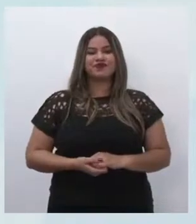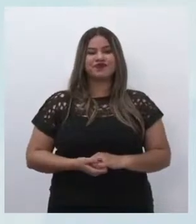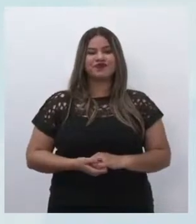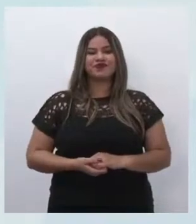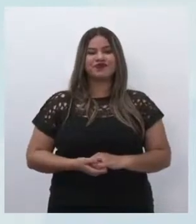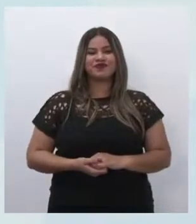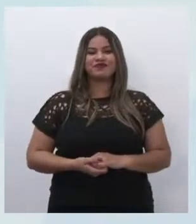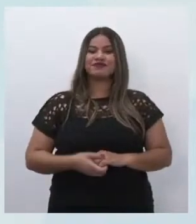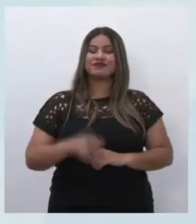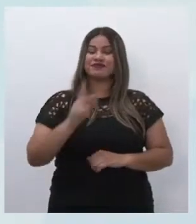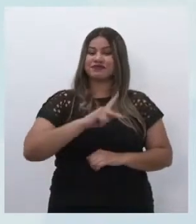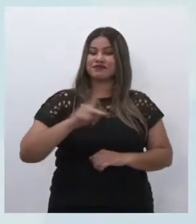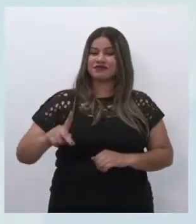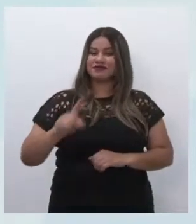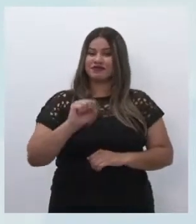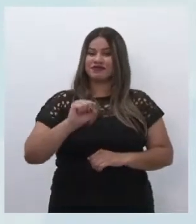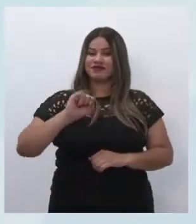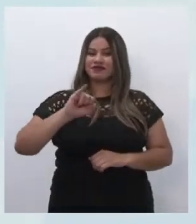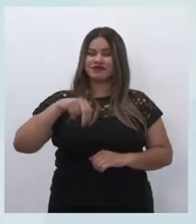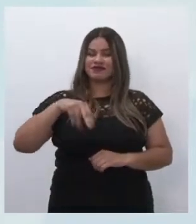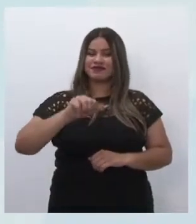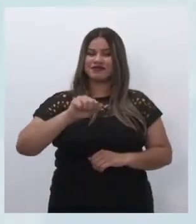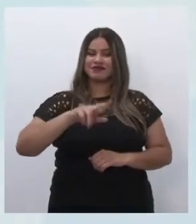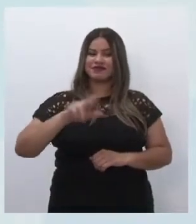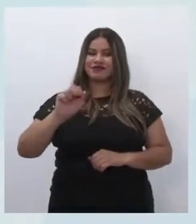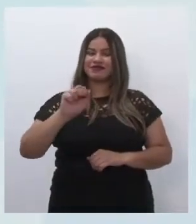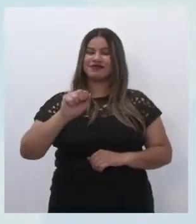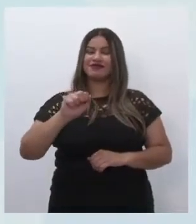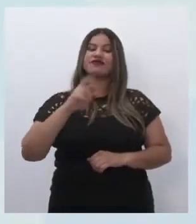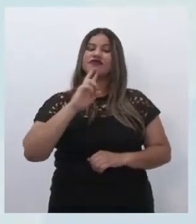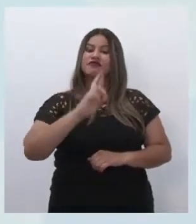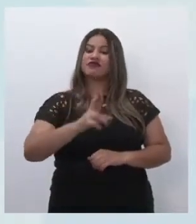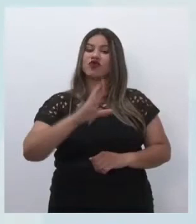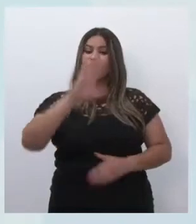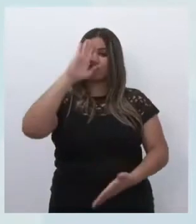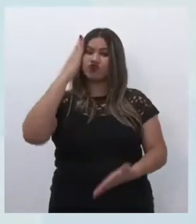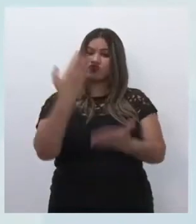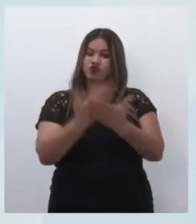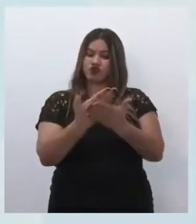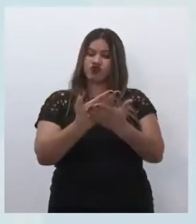Professora Silmara já colocou aí confiar.